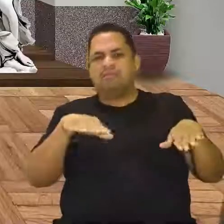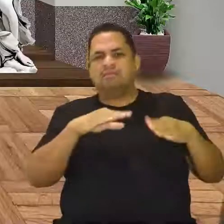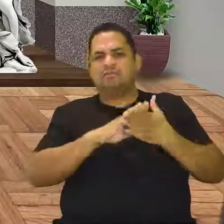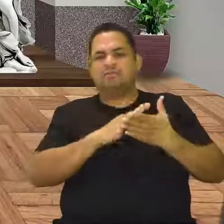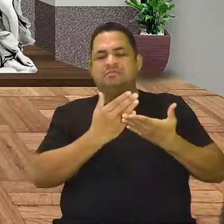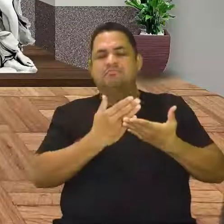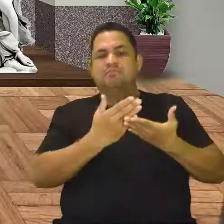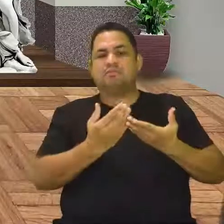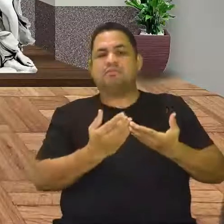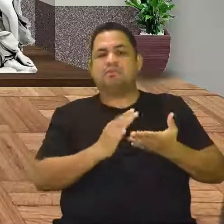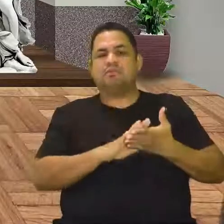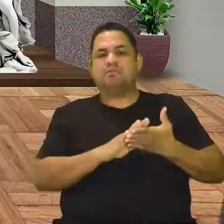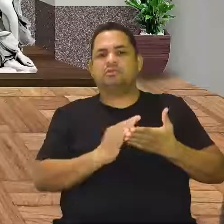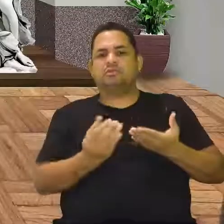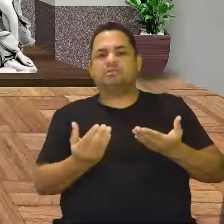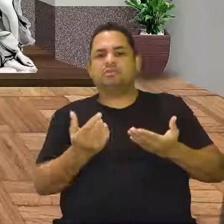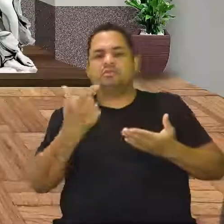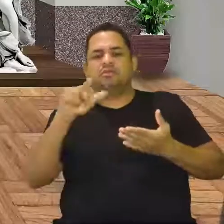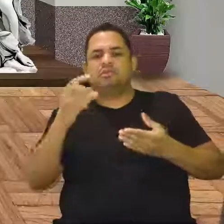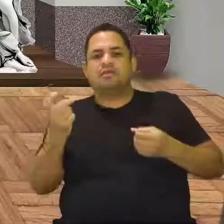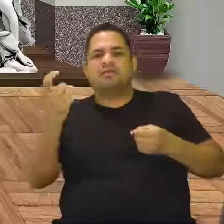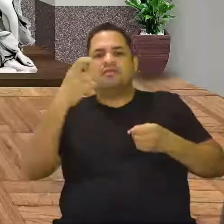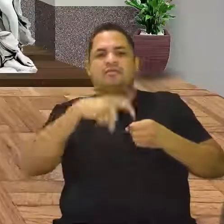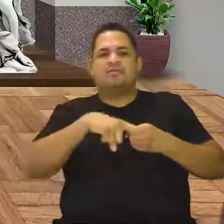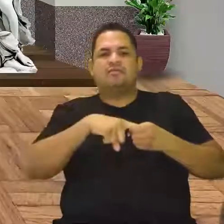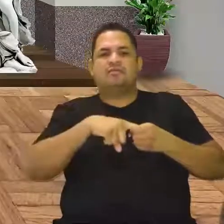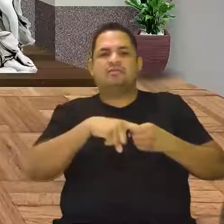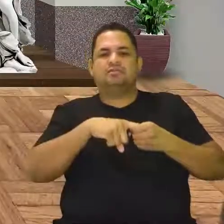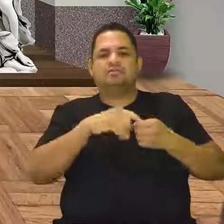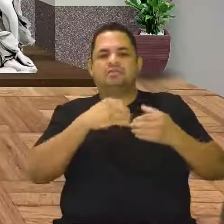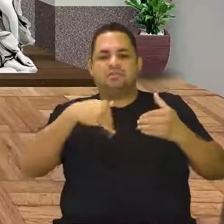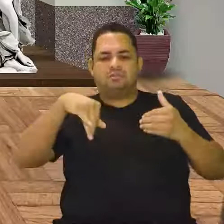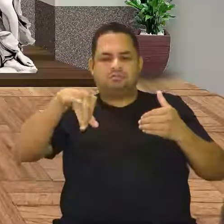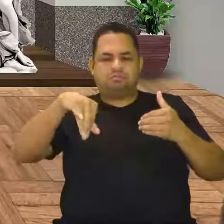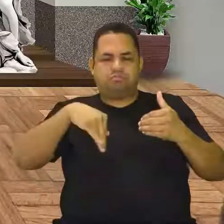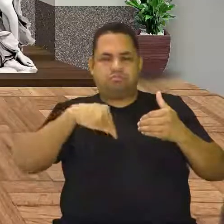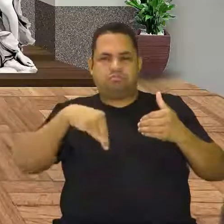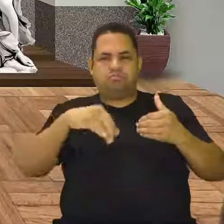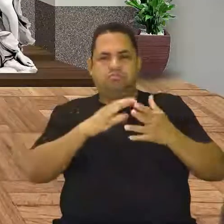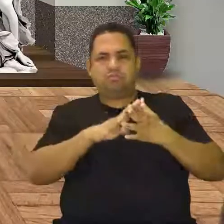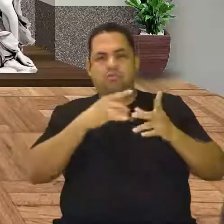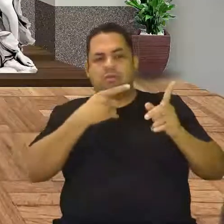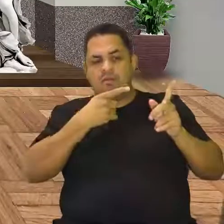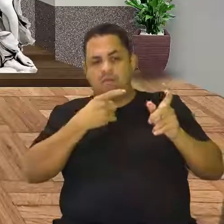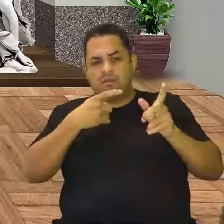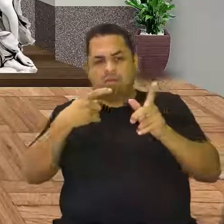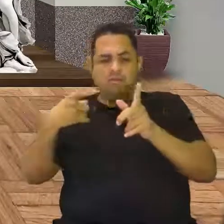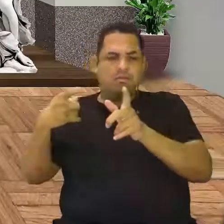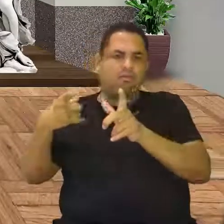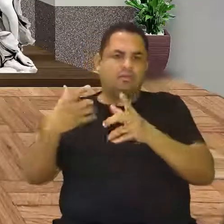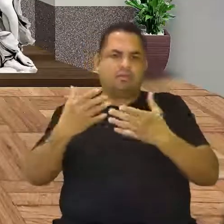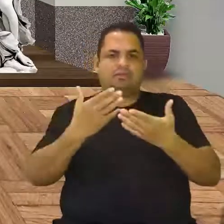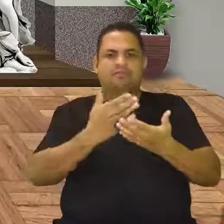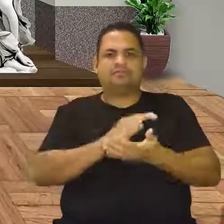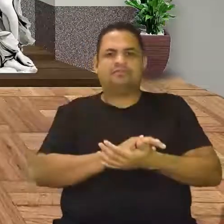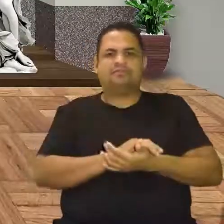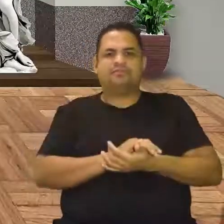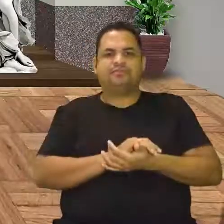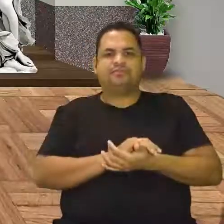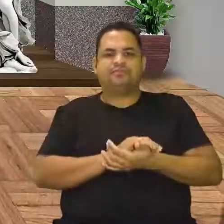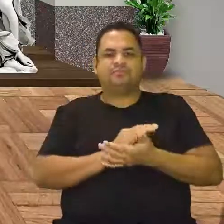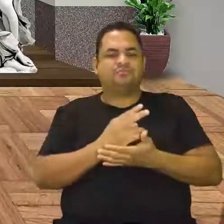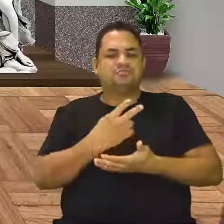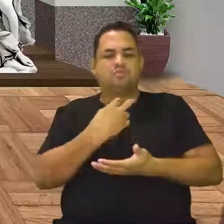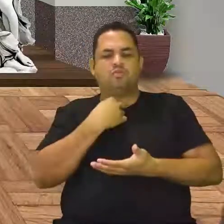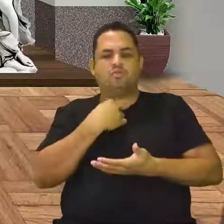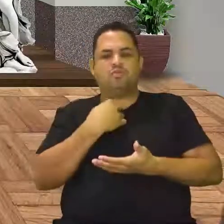retirada eles são interceptados pelos só dava Russo chamado de curtir o inferno sem